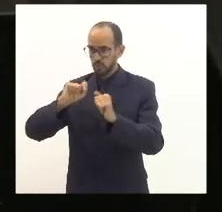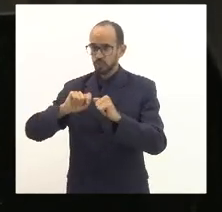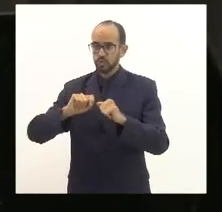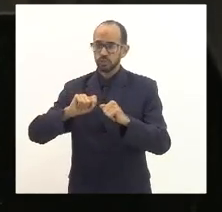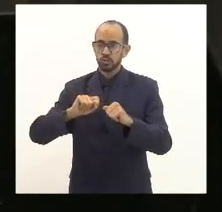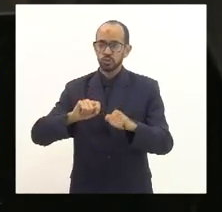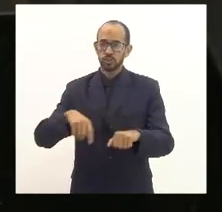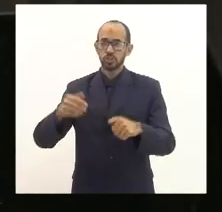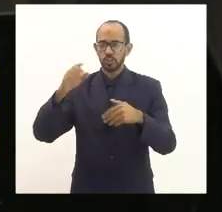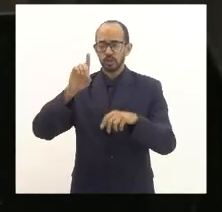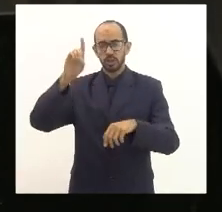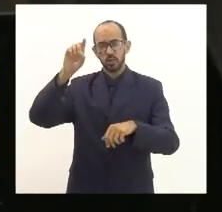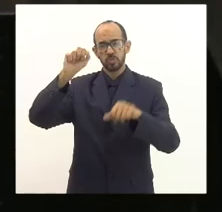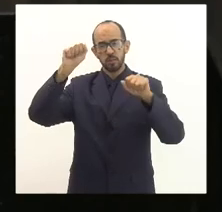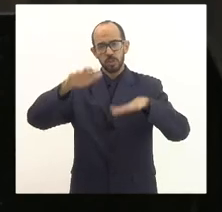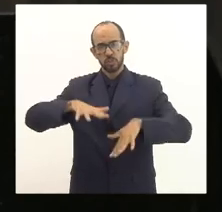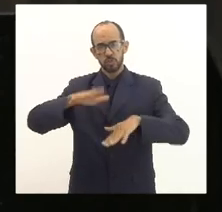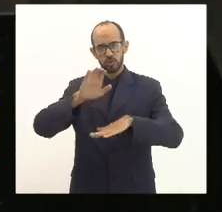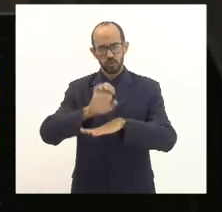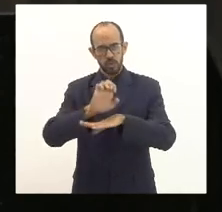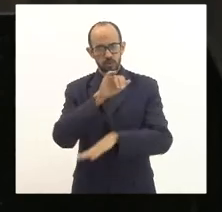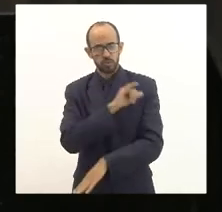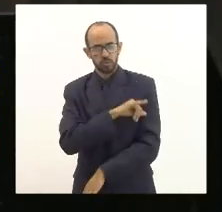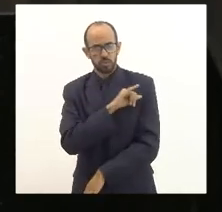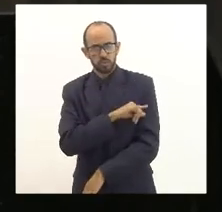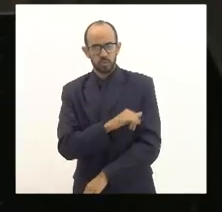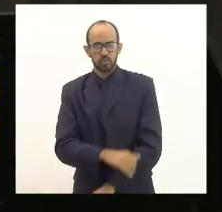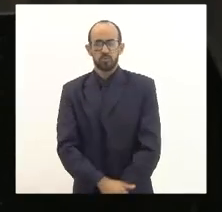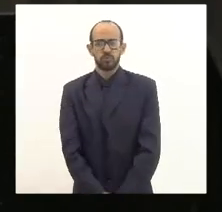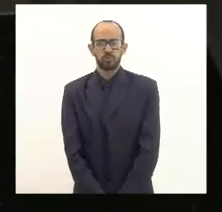que Deus abençoe nosso Estado do Rio de Janeiro